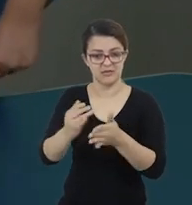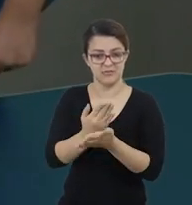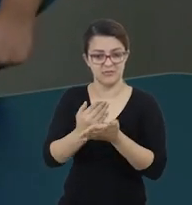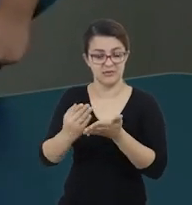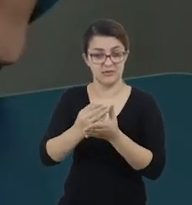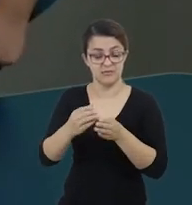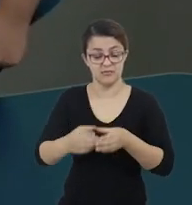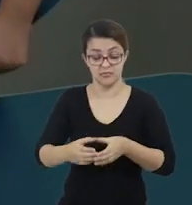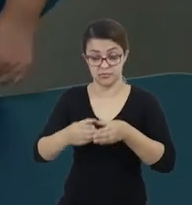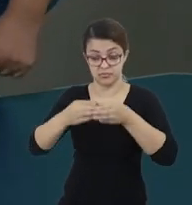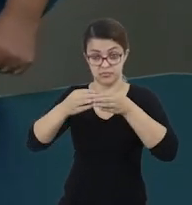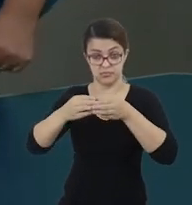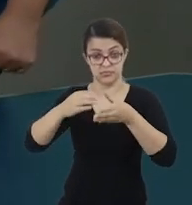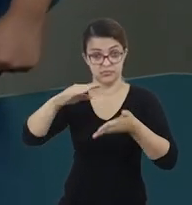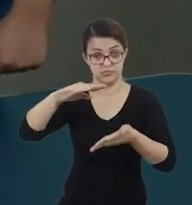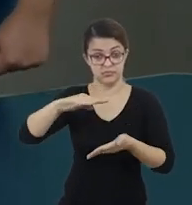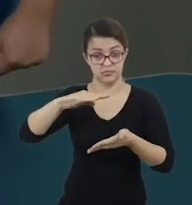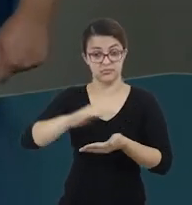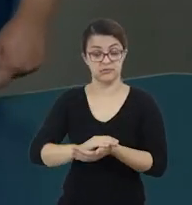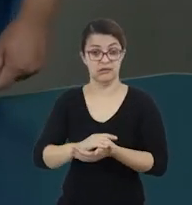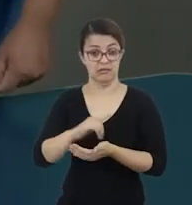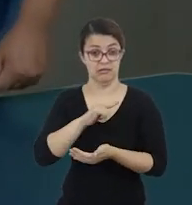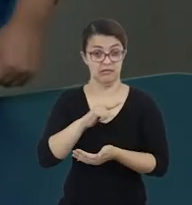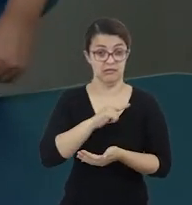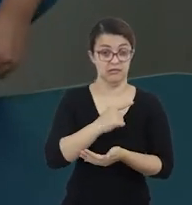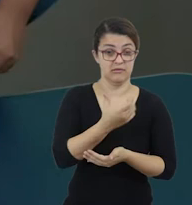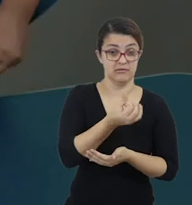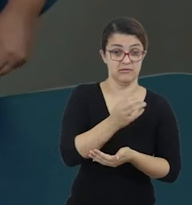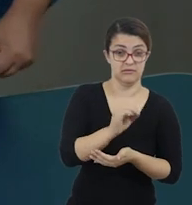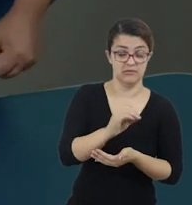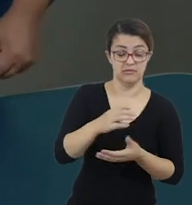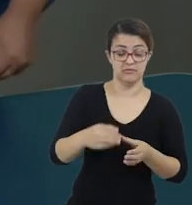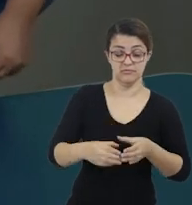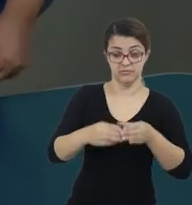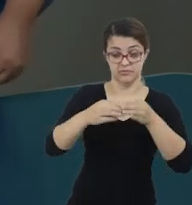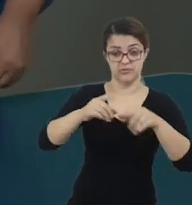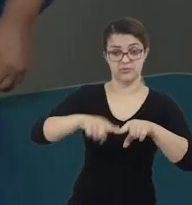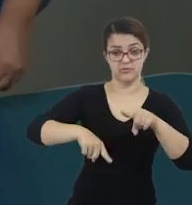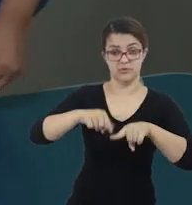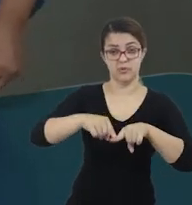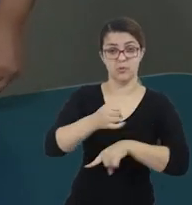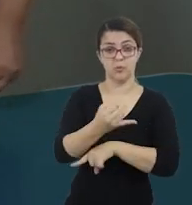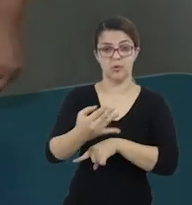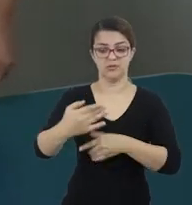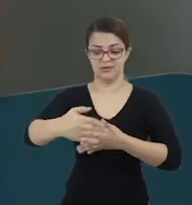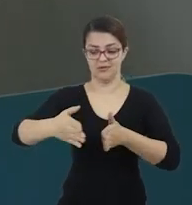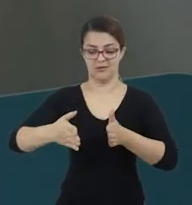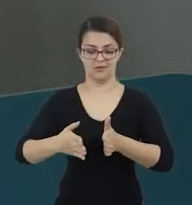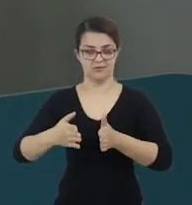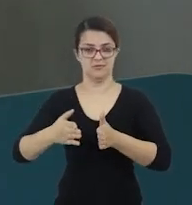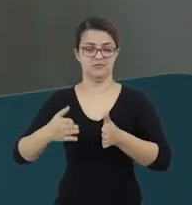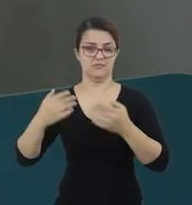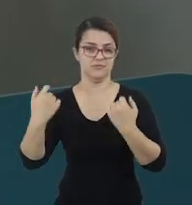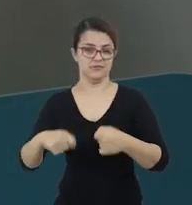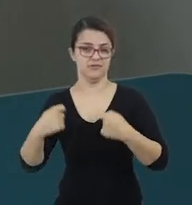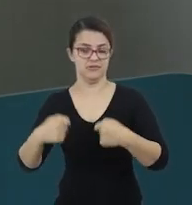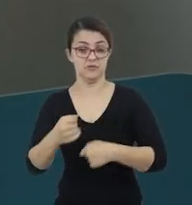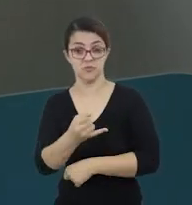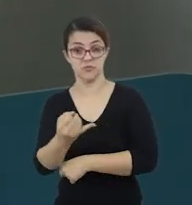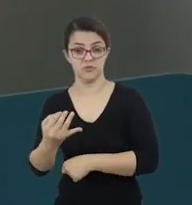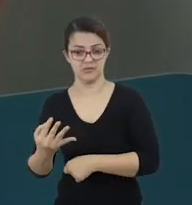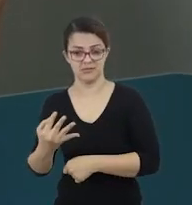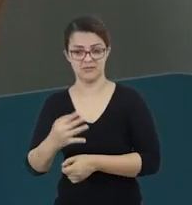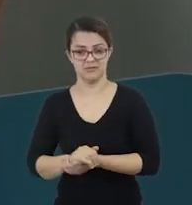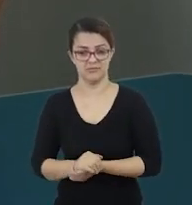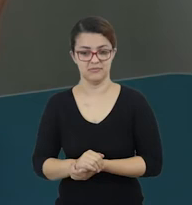produto. Sabendo-se que ela tem 60 latas desse produto, quantas caixas no mínimo ela irá precisar?